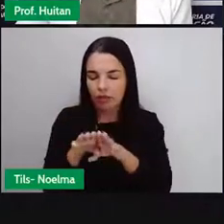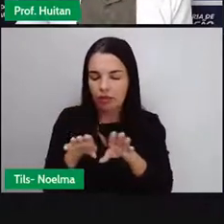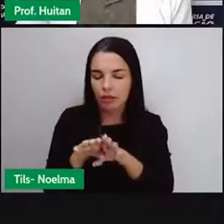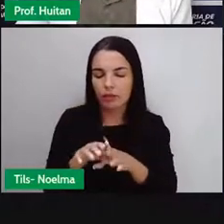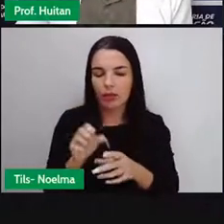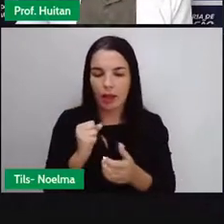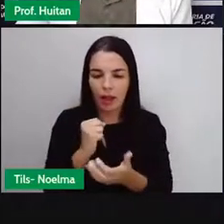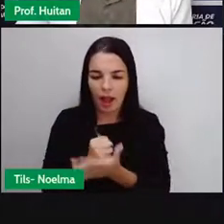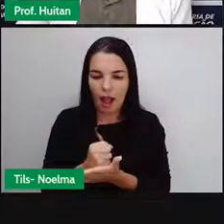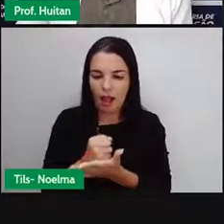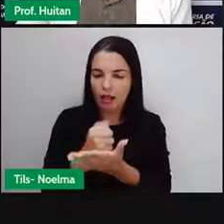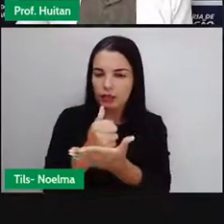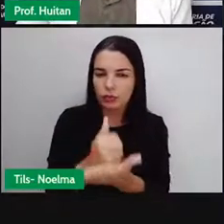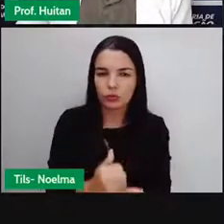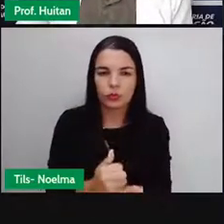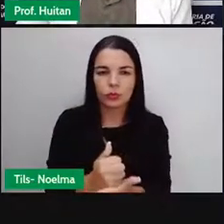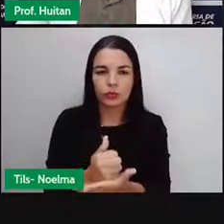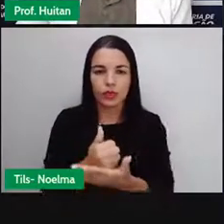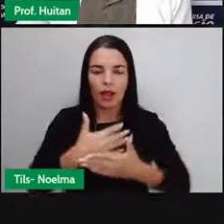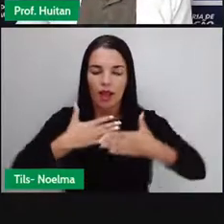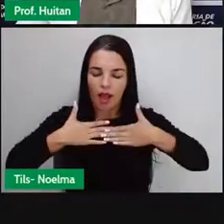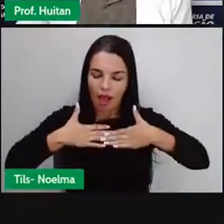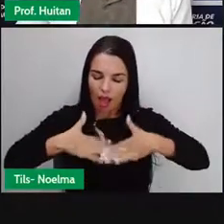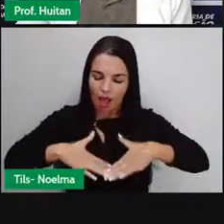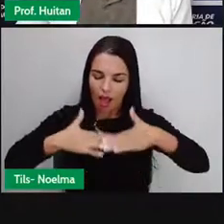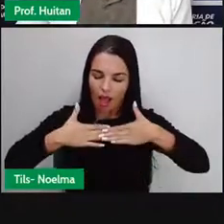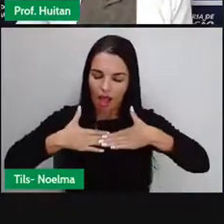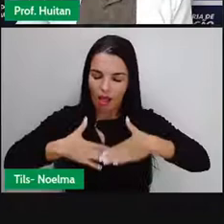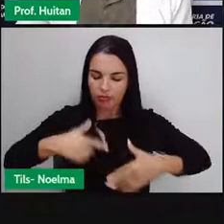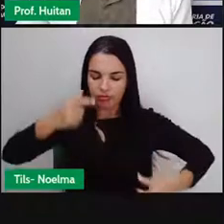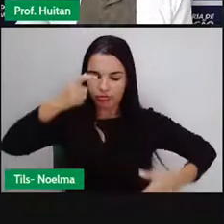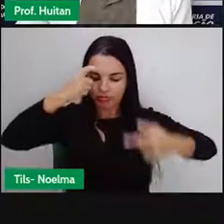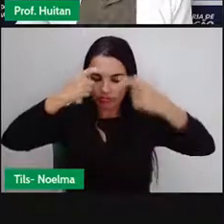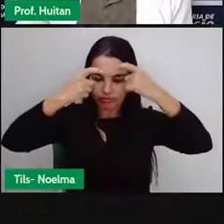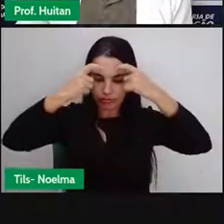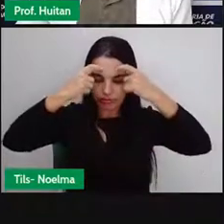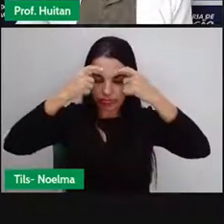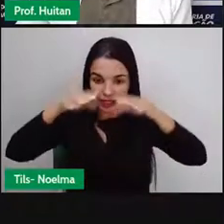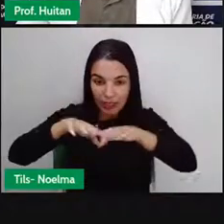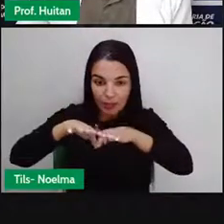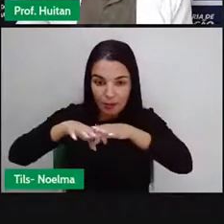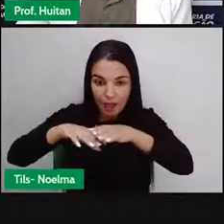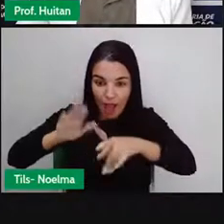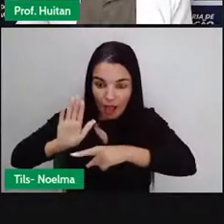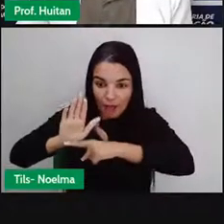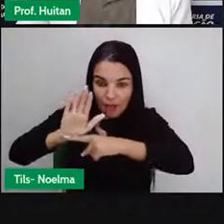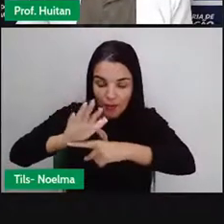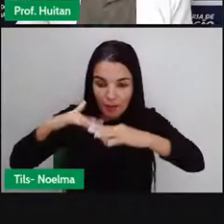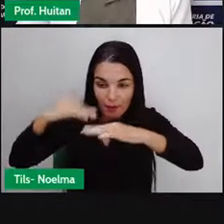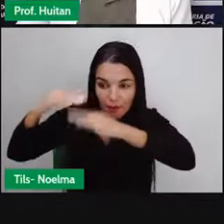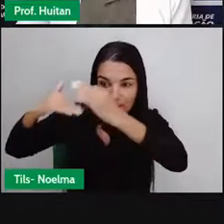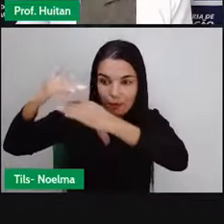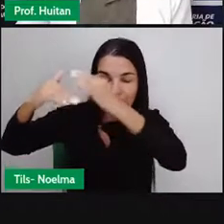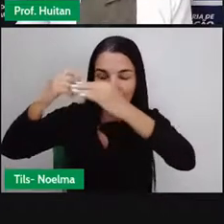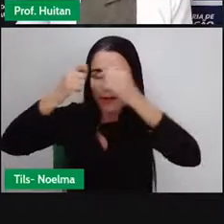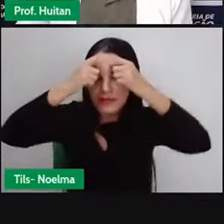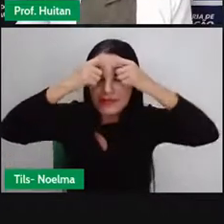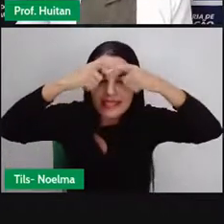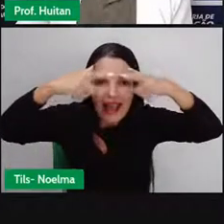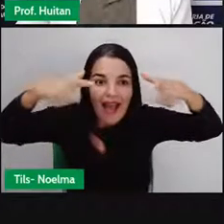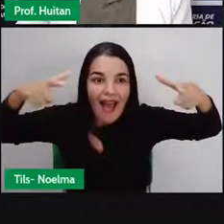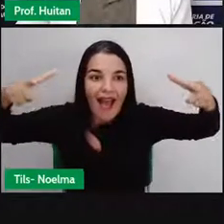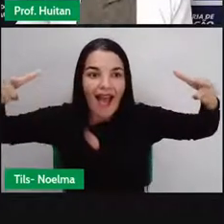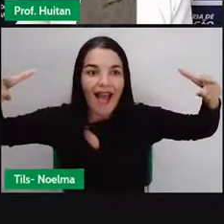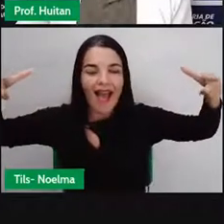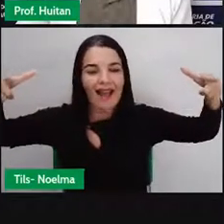uma ótima maneira de relaxar a mente e estimula a nossa criatividade e vontade de aprender. A pessoa que